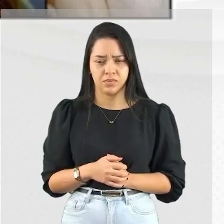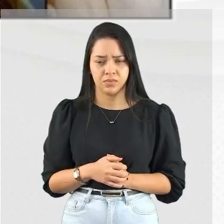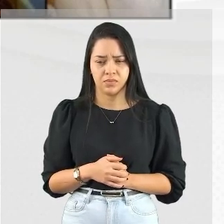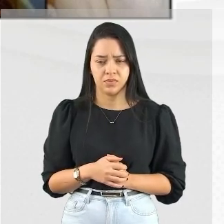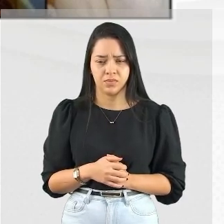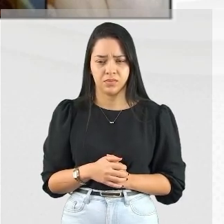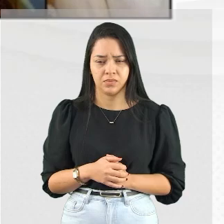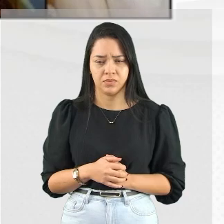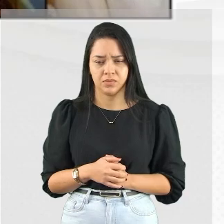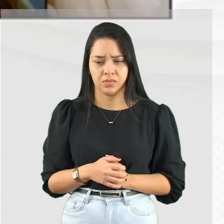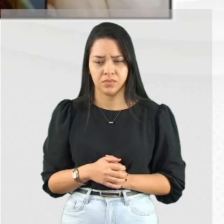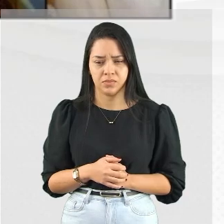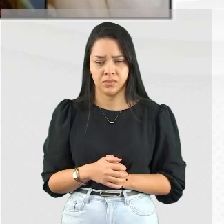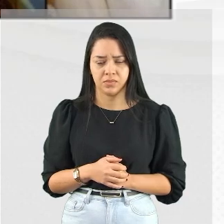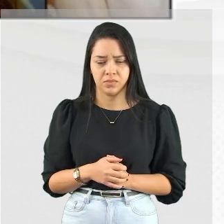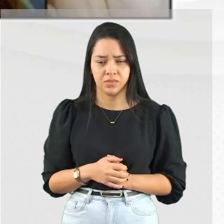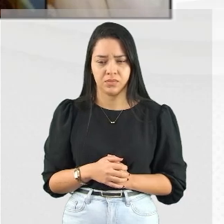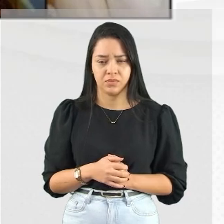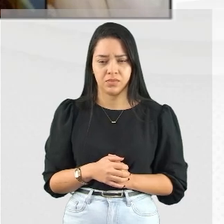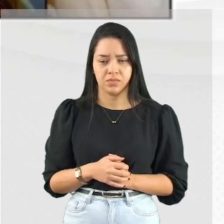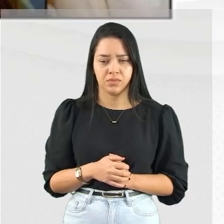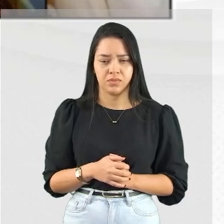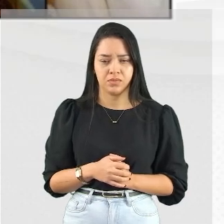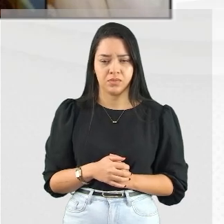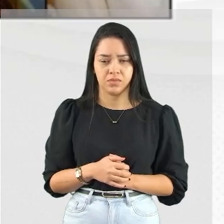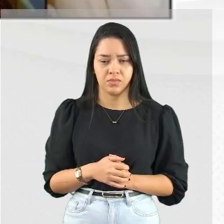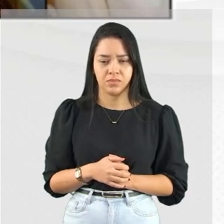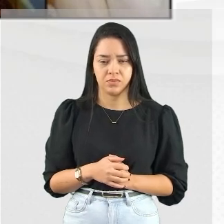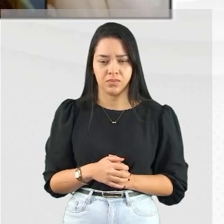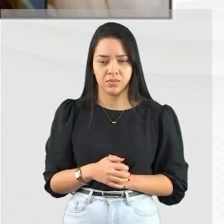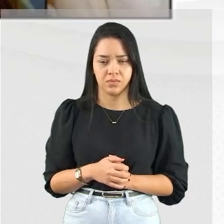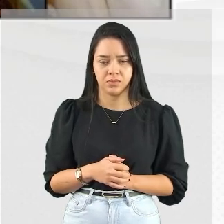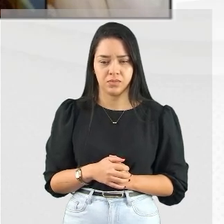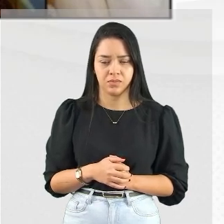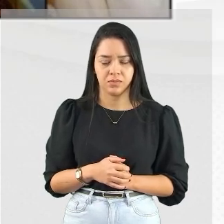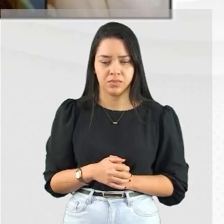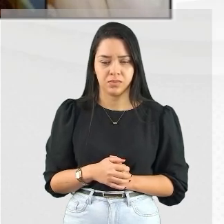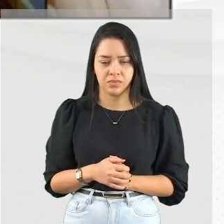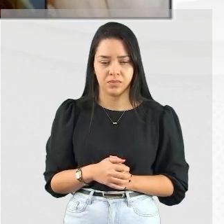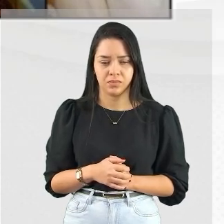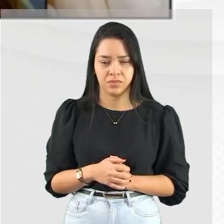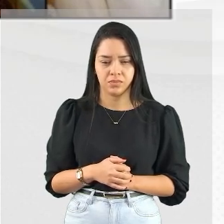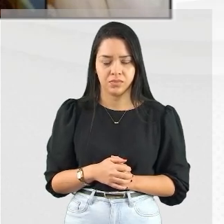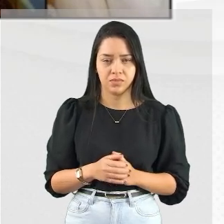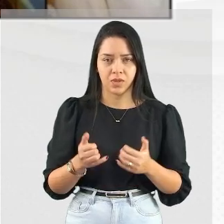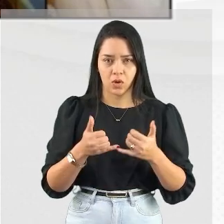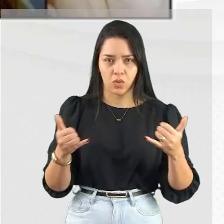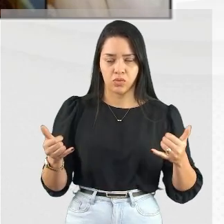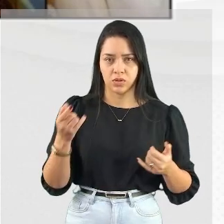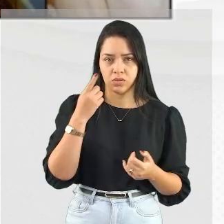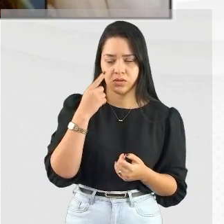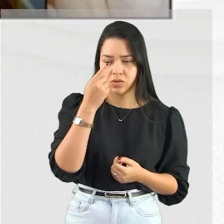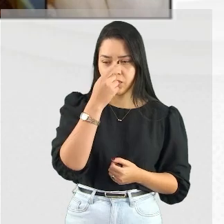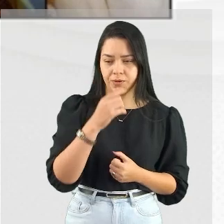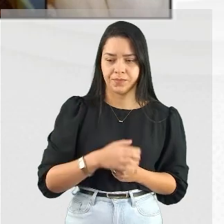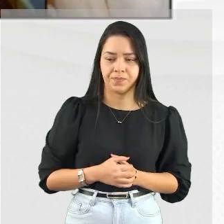Azinho, Azinho, Bzão, Bzão. A última coluna e linha agora,